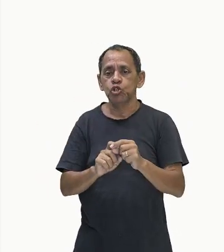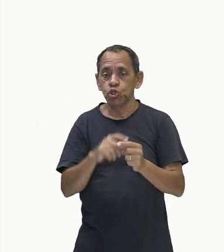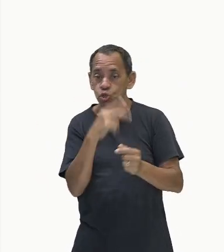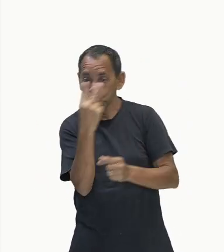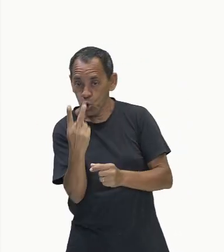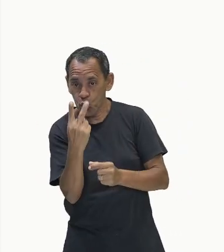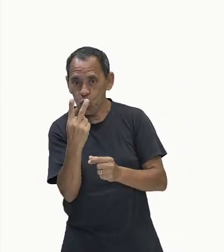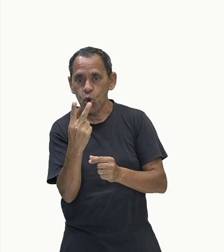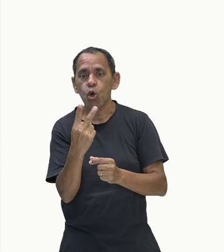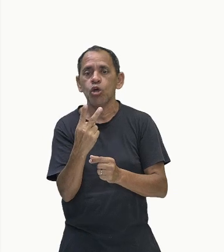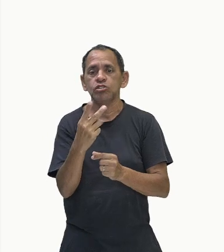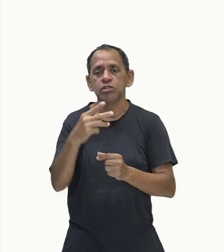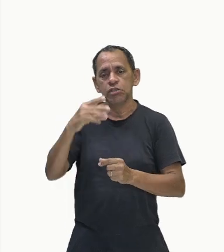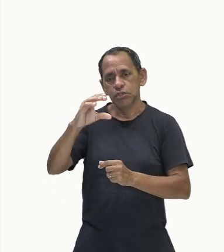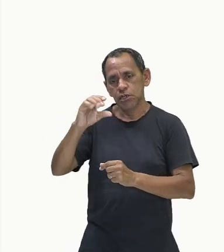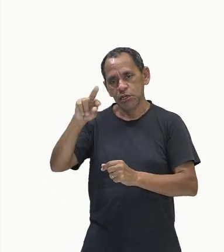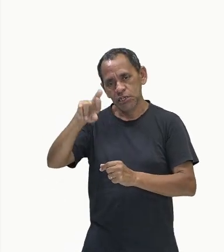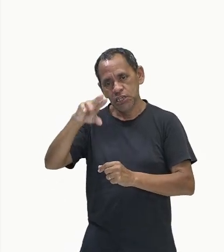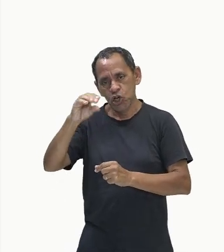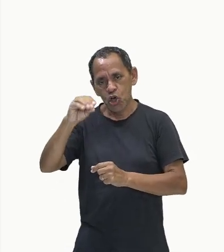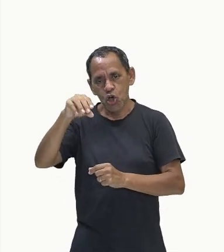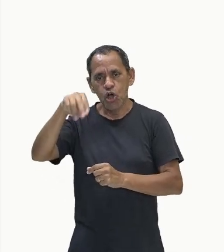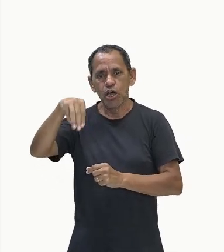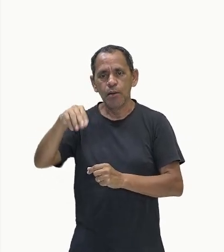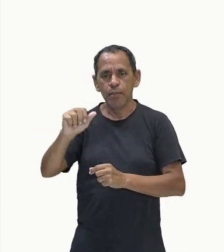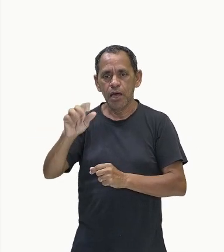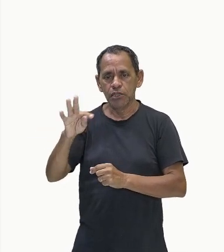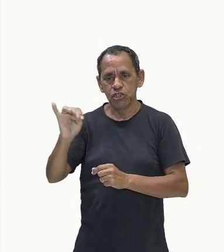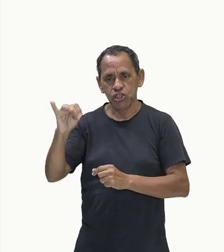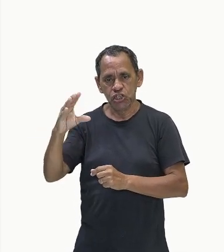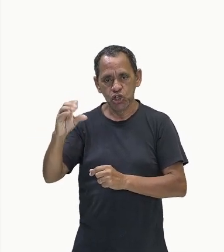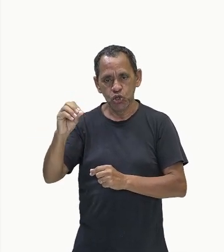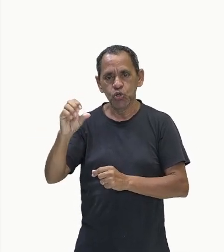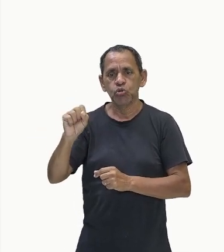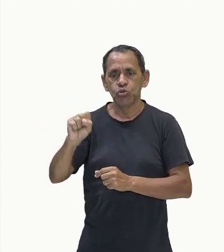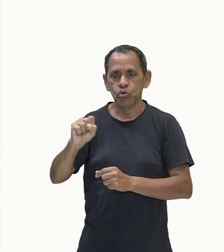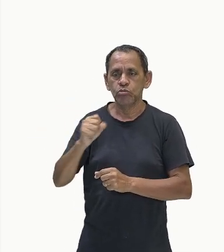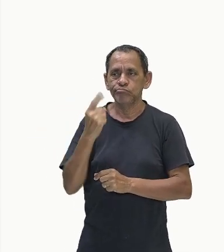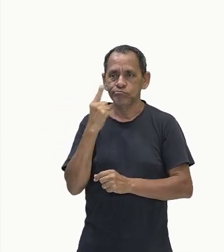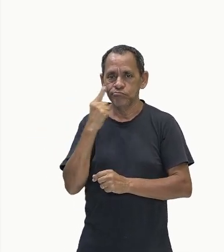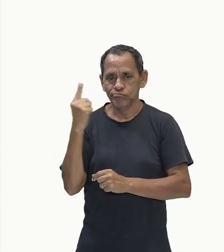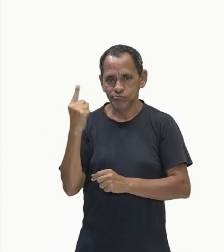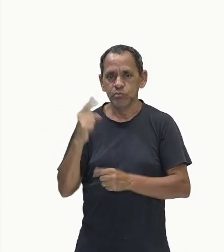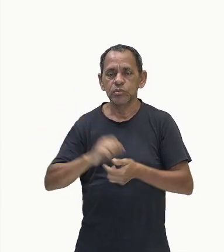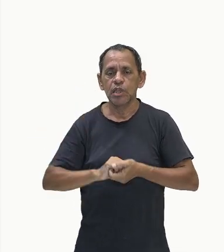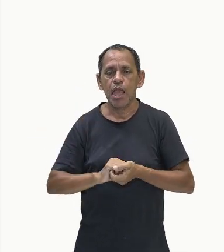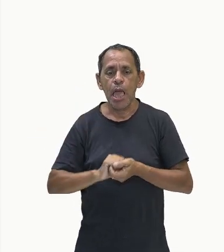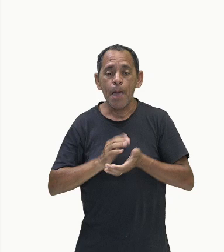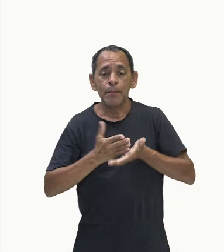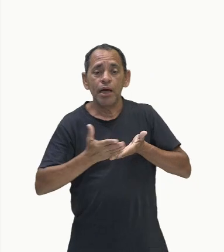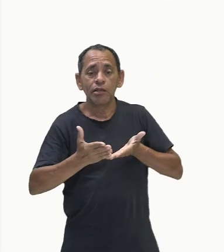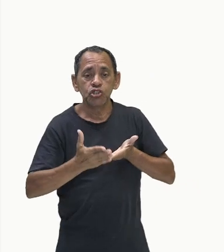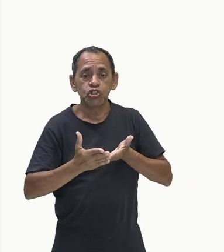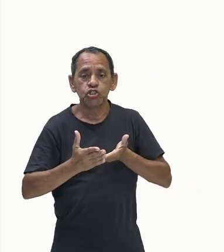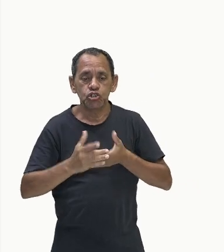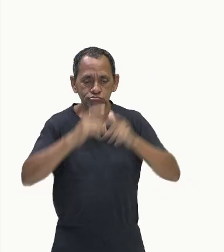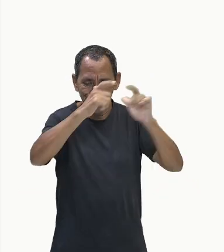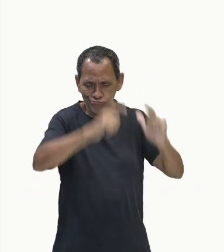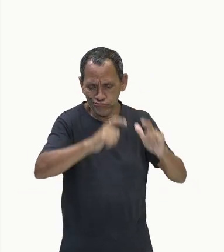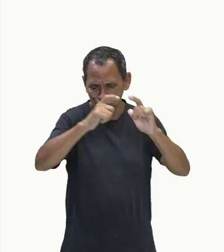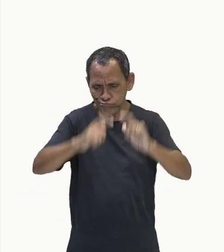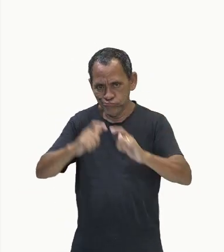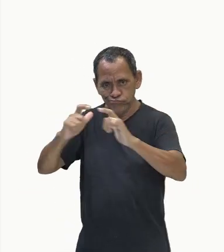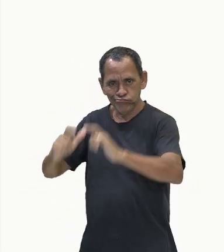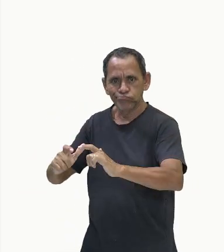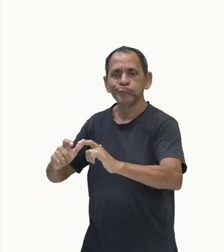cromátides. São cromátides irmãs. A partir da posição desse centrômero, né,